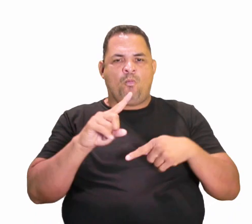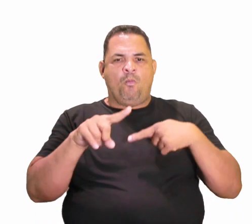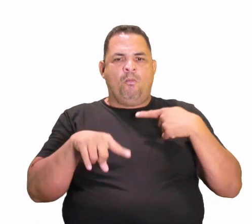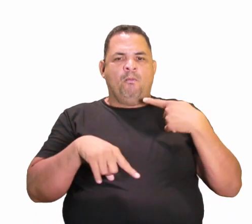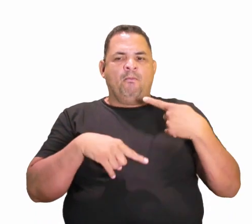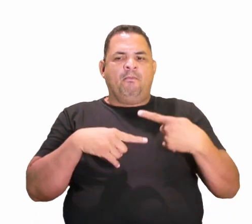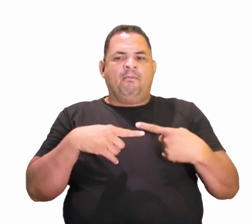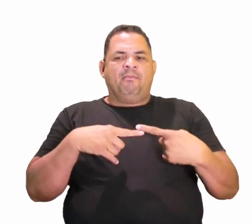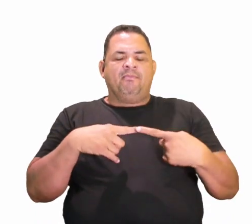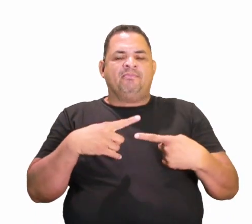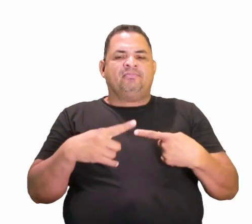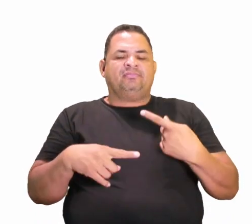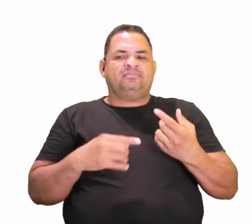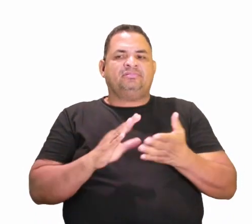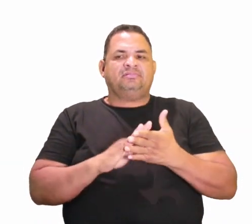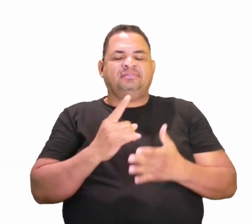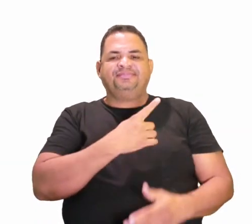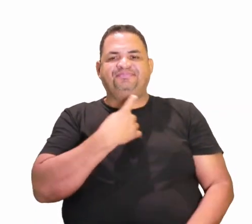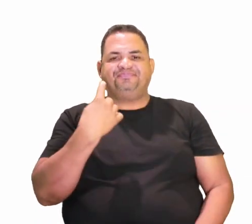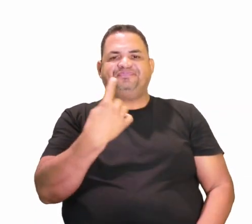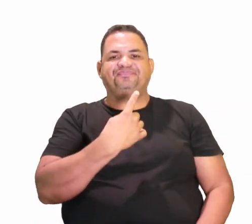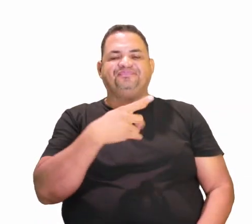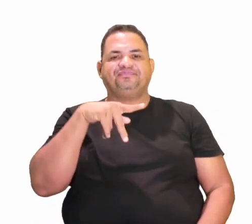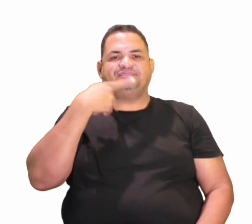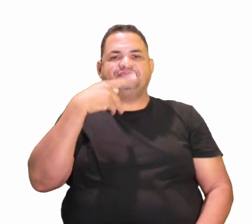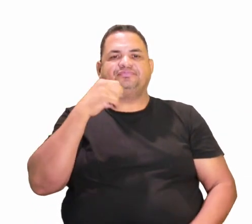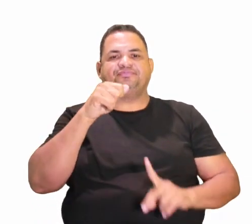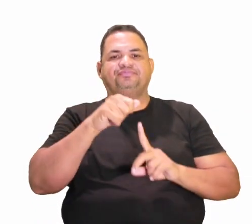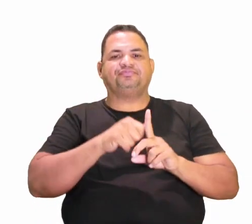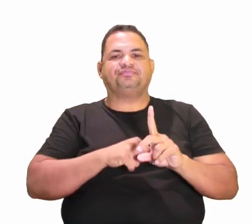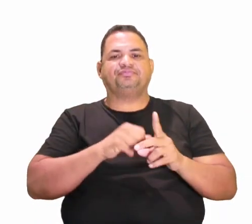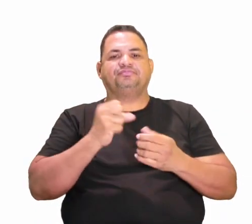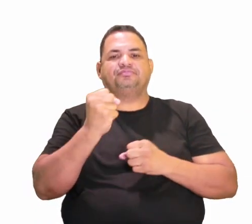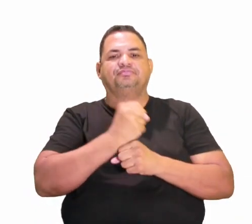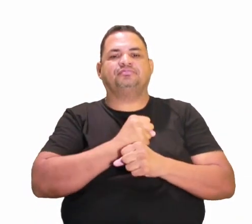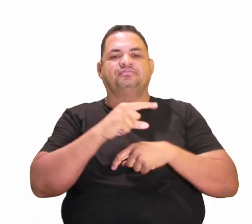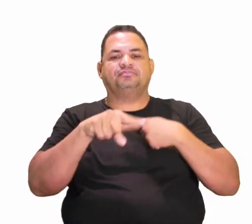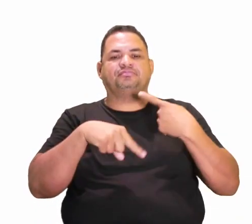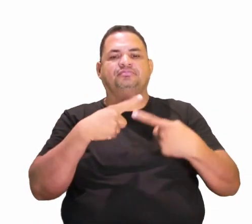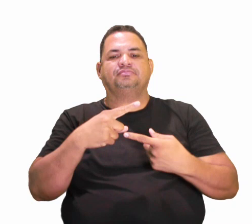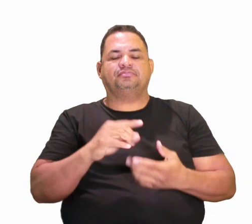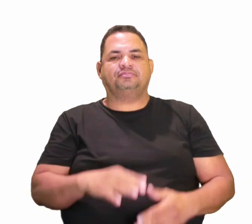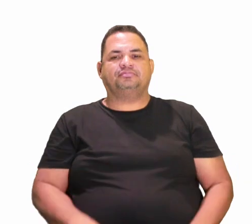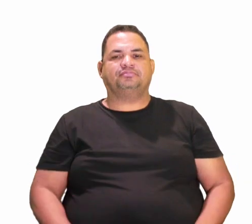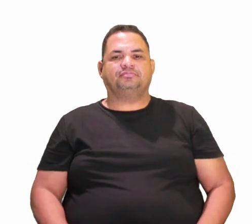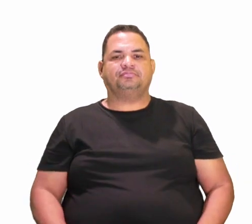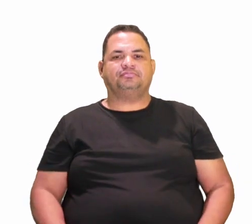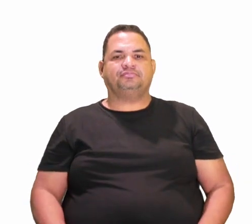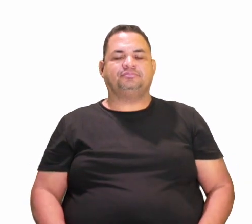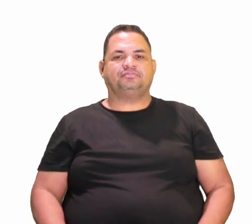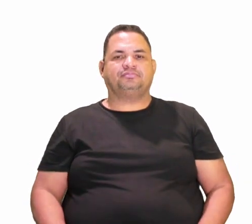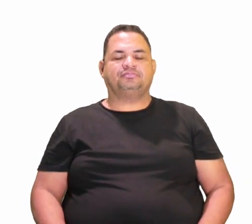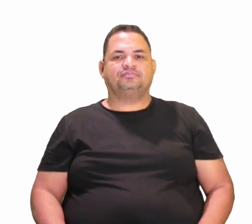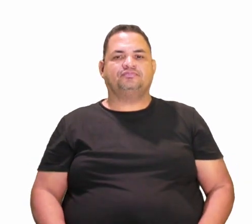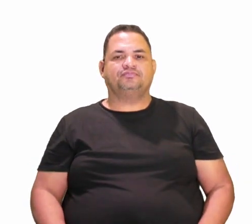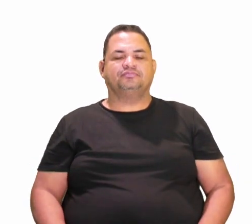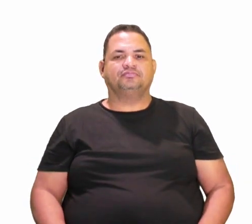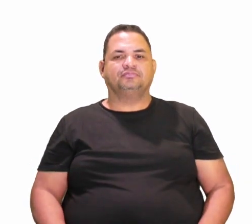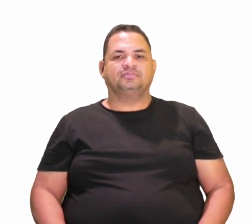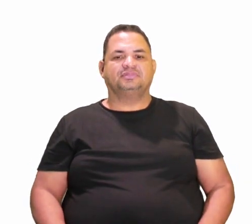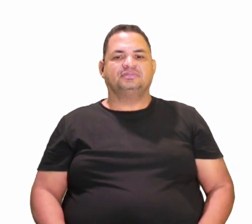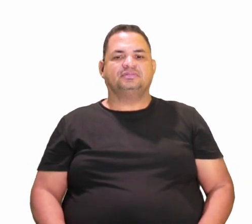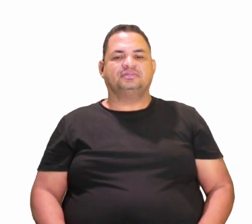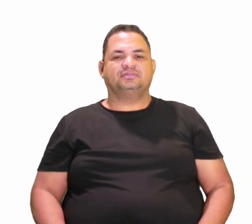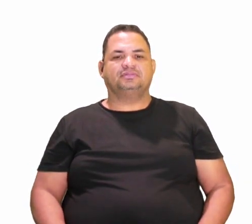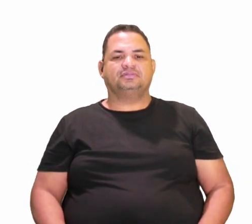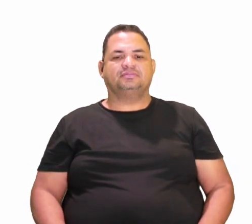mais para lá, a gente vai falar sobre os meses do ano daqui a pouco. Então, eu ainda não vou fazer a leitura aqui para vocês. Então,